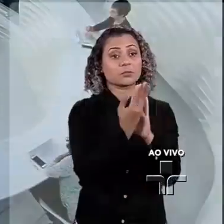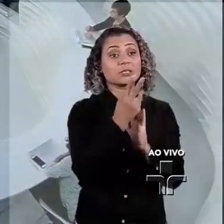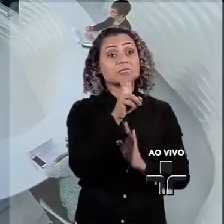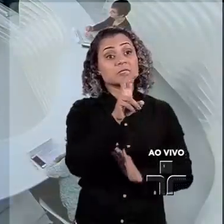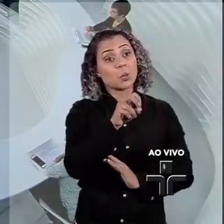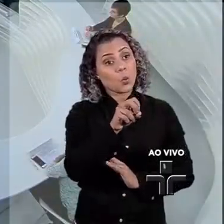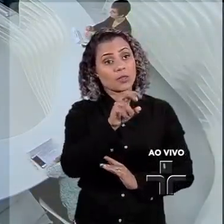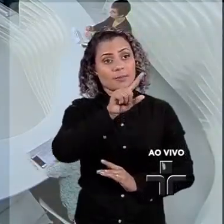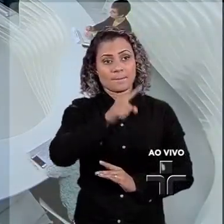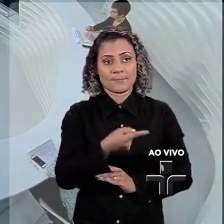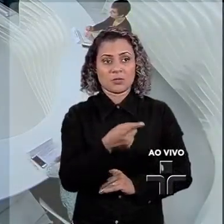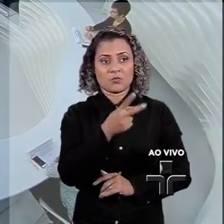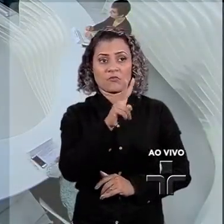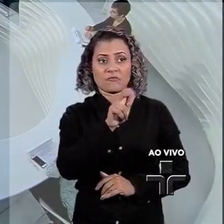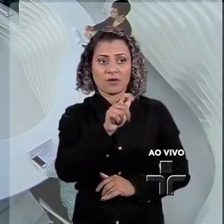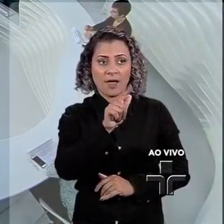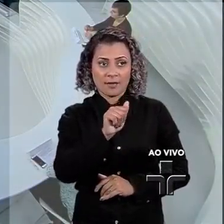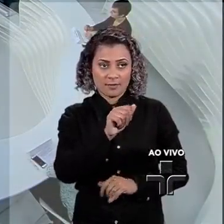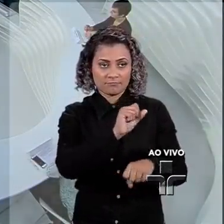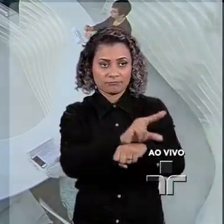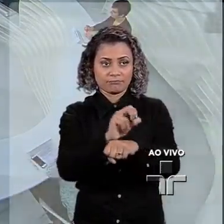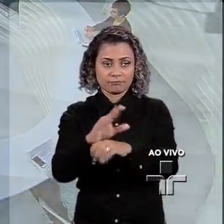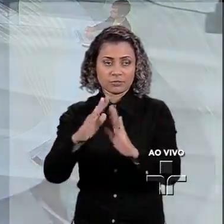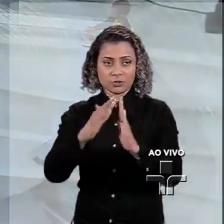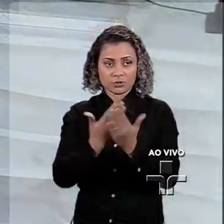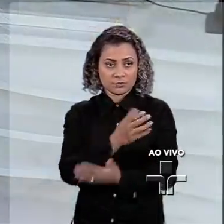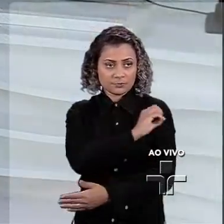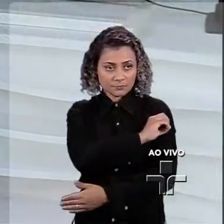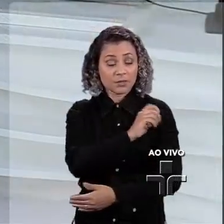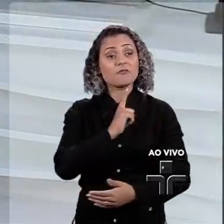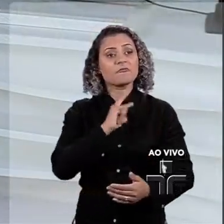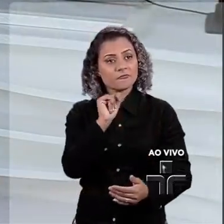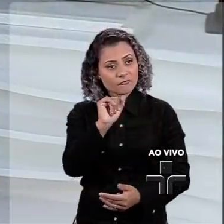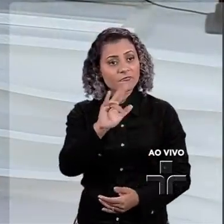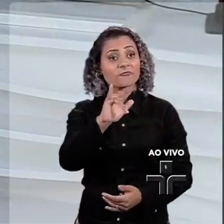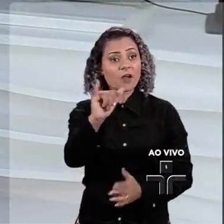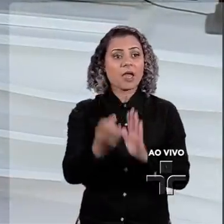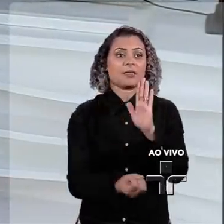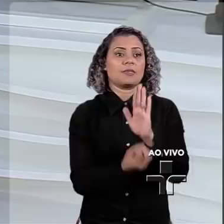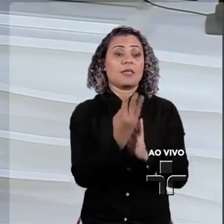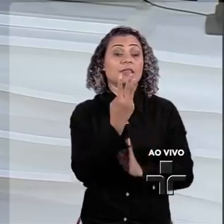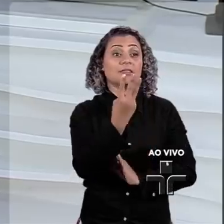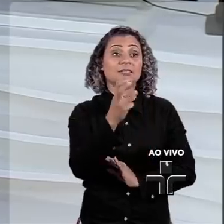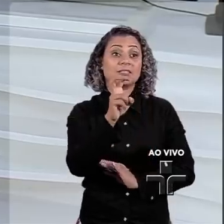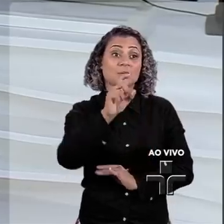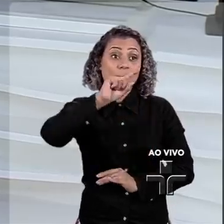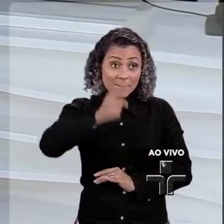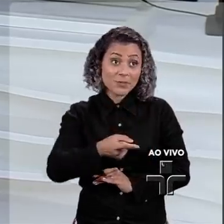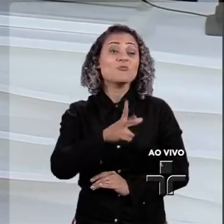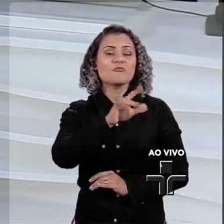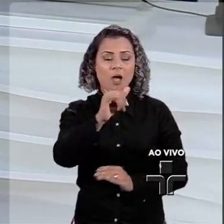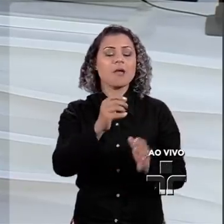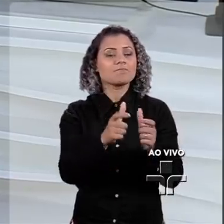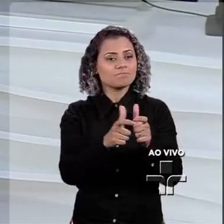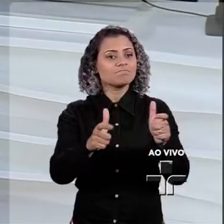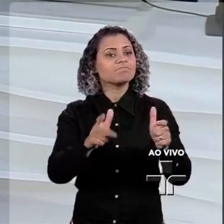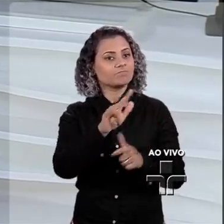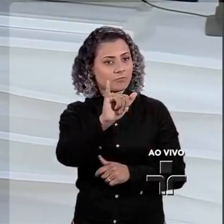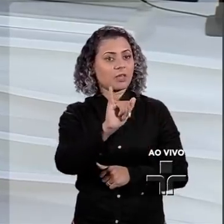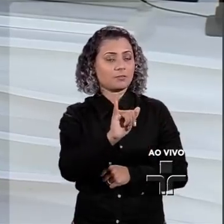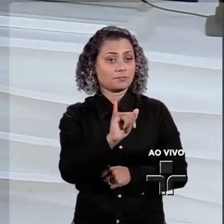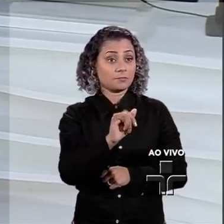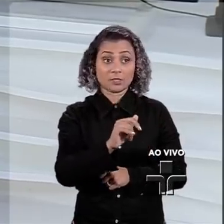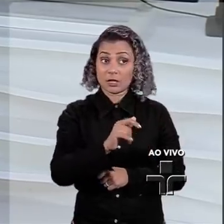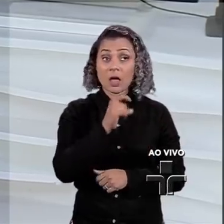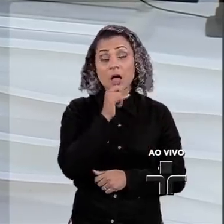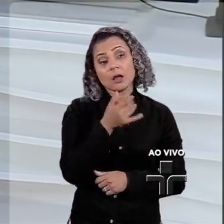creches. E a gente ainda vai criar mais 35 mil vagas em creche. Então, não é verdade que não foram criadas vagas.